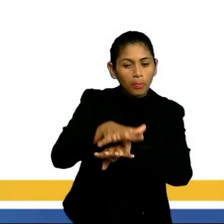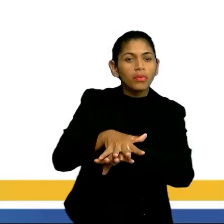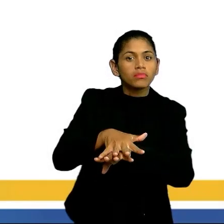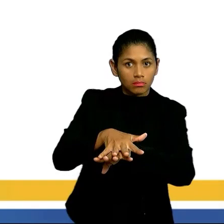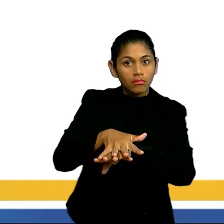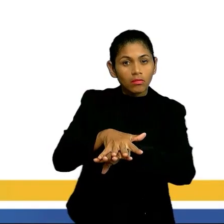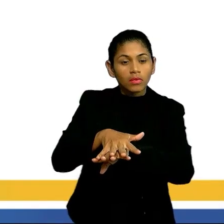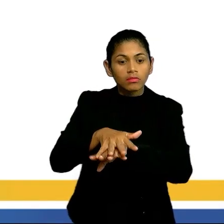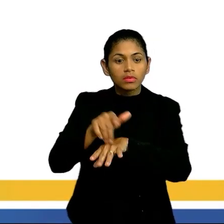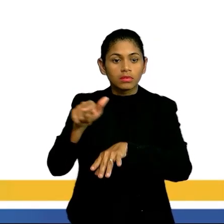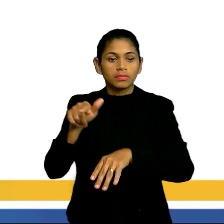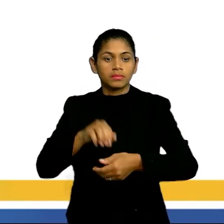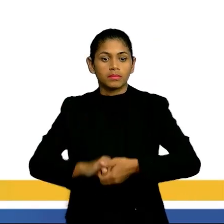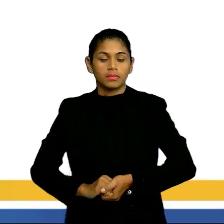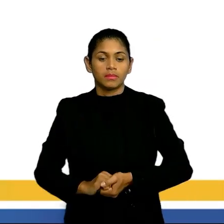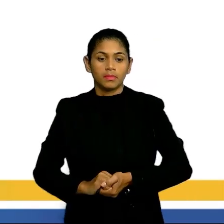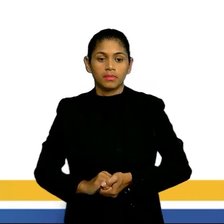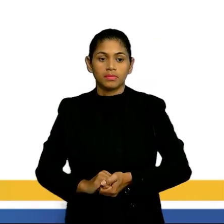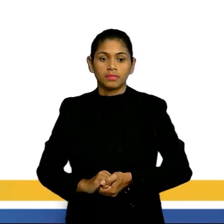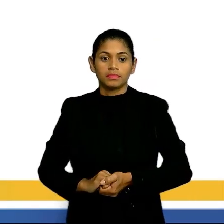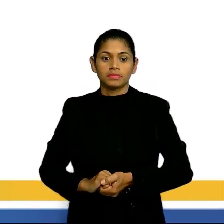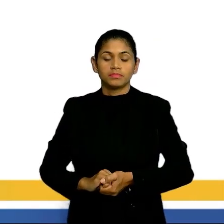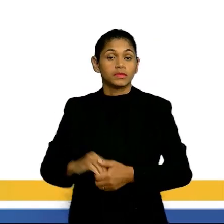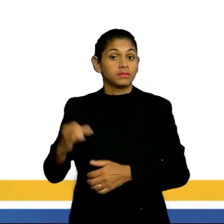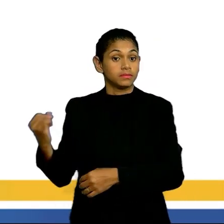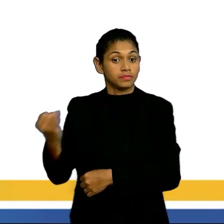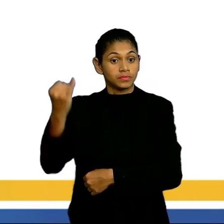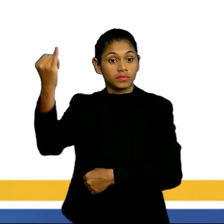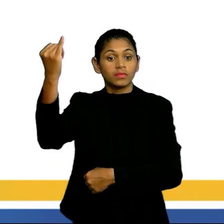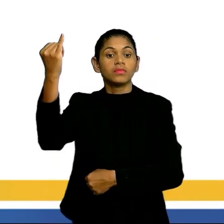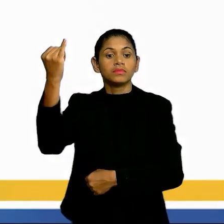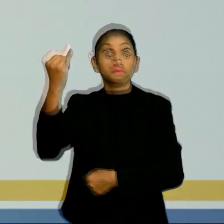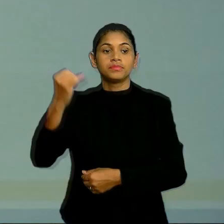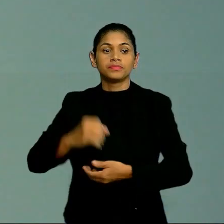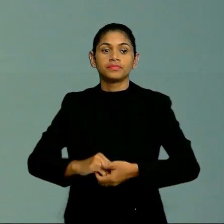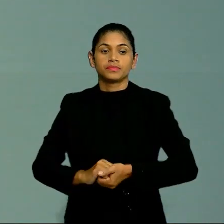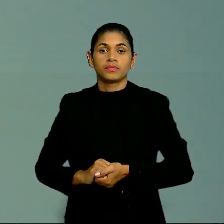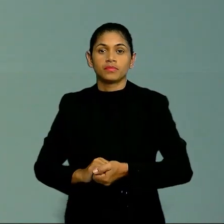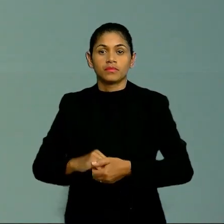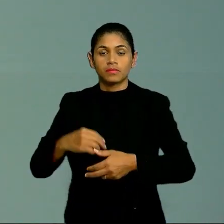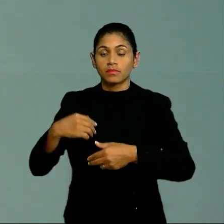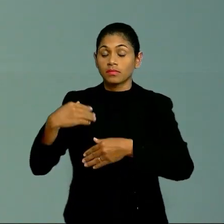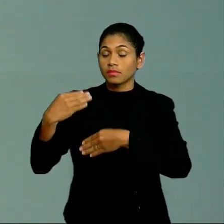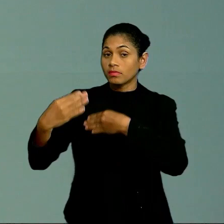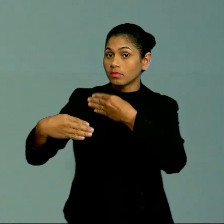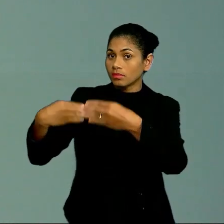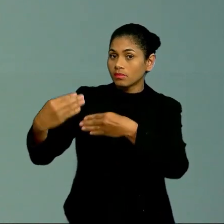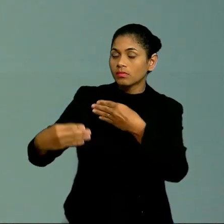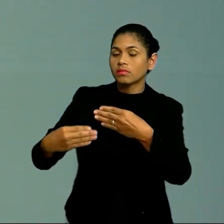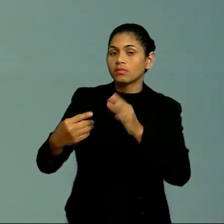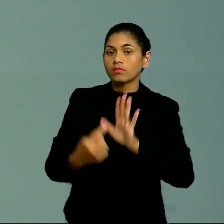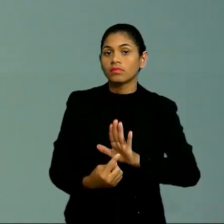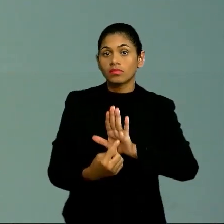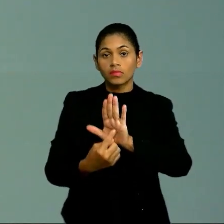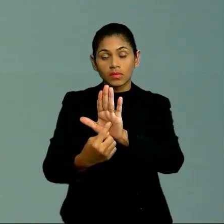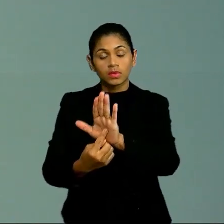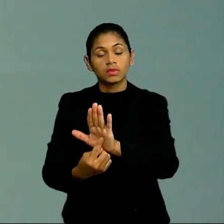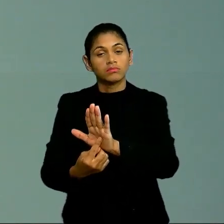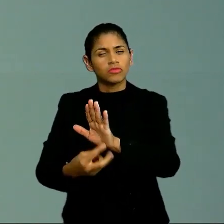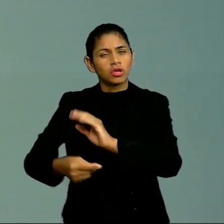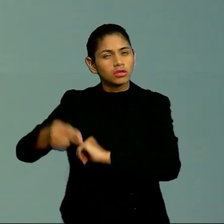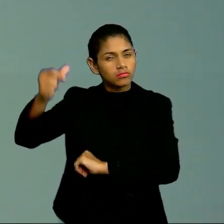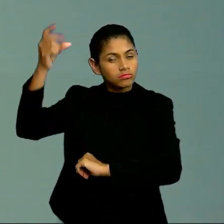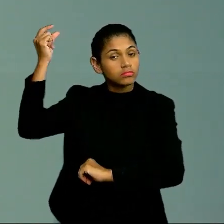e é considerada aí um fóssil, tá? Então, a importância do fóssil para a evolução é que eles nos mostram que